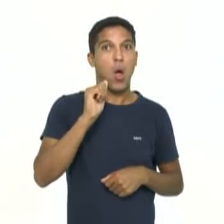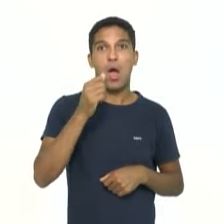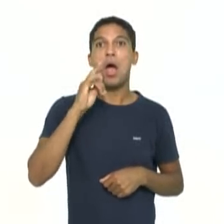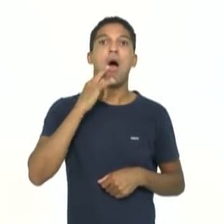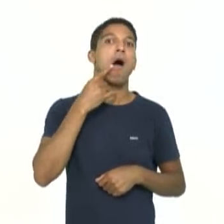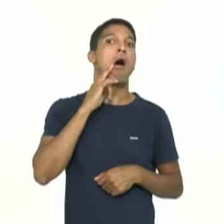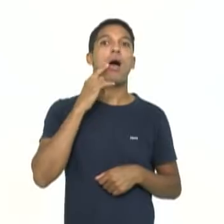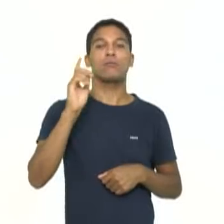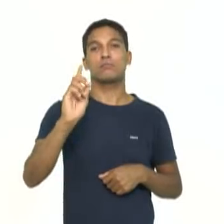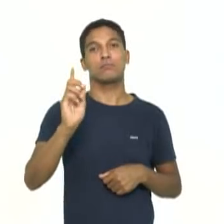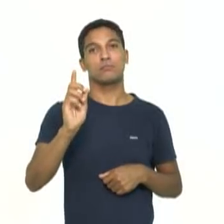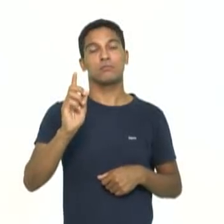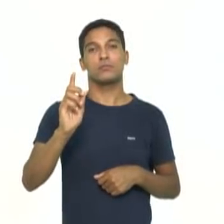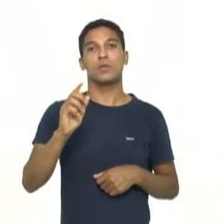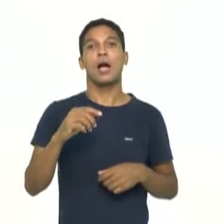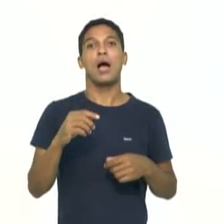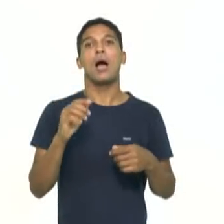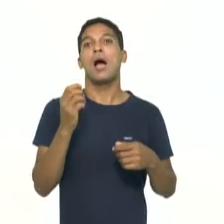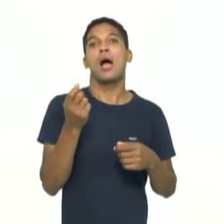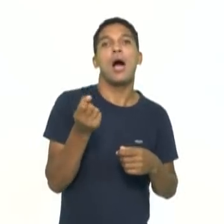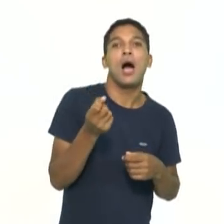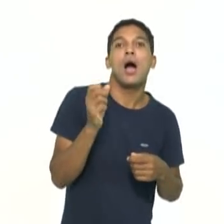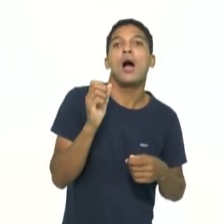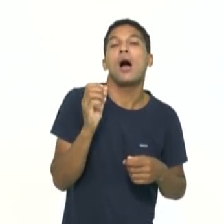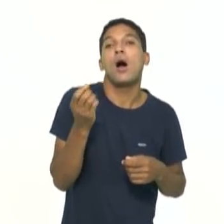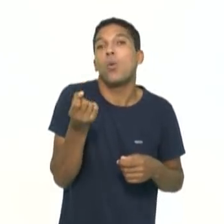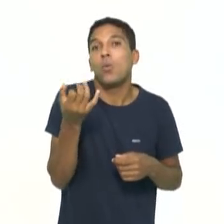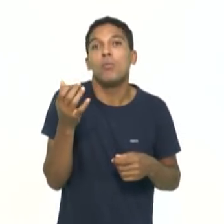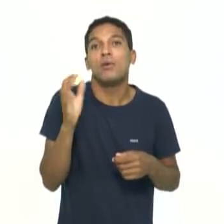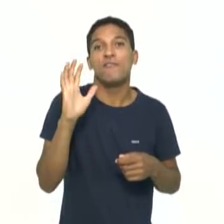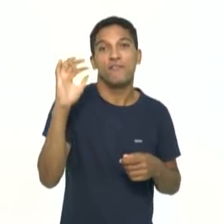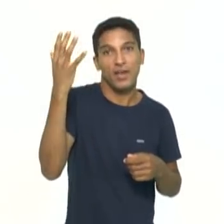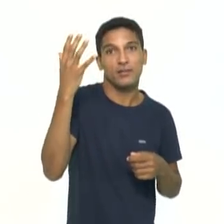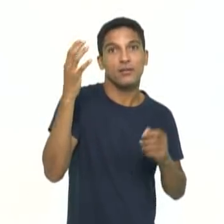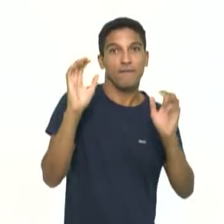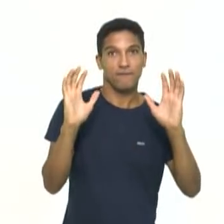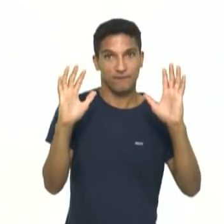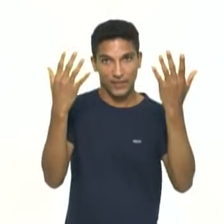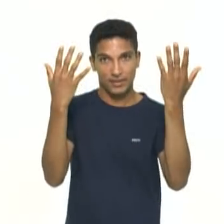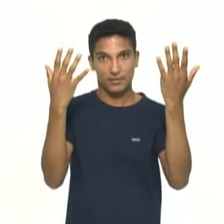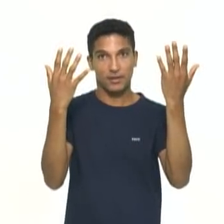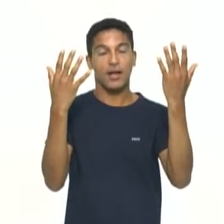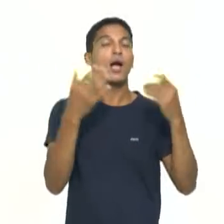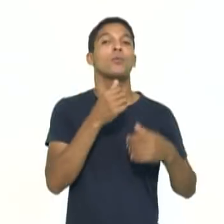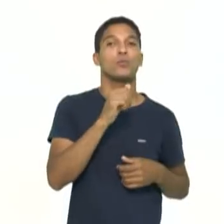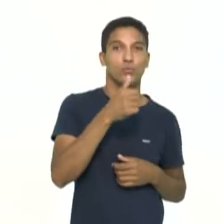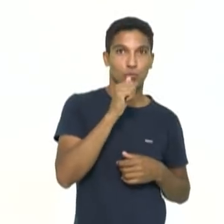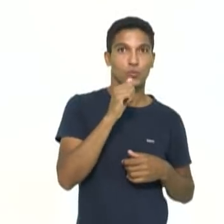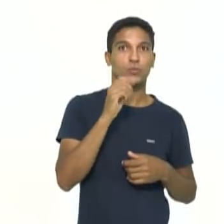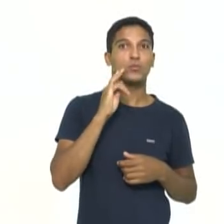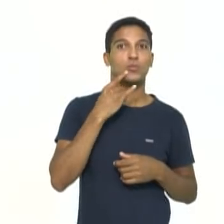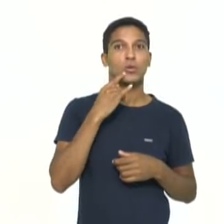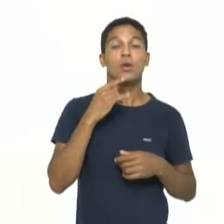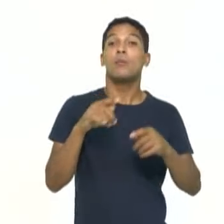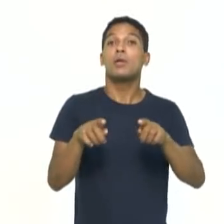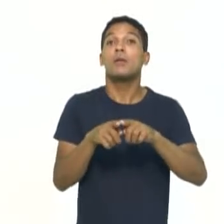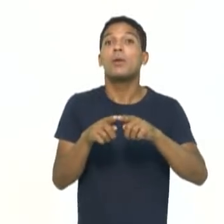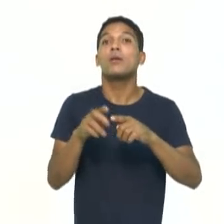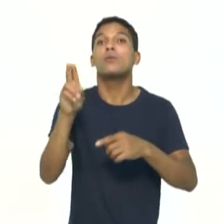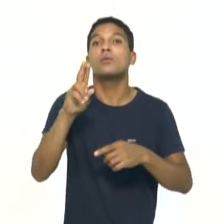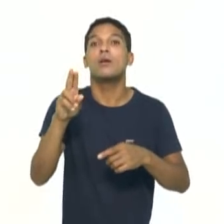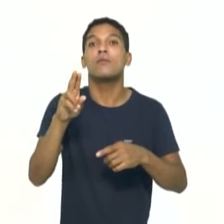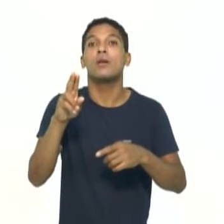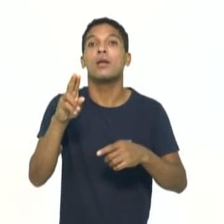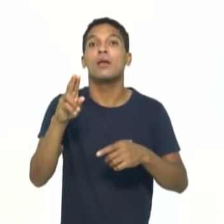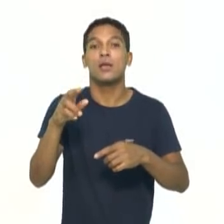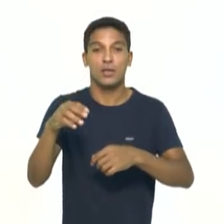E sabe para que eles usavam? Como repelente. Ou então quando se machucavam, né? Daí para